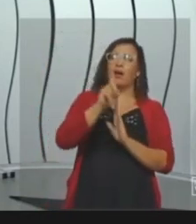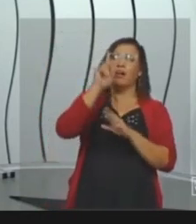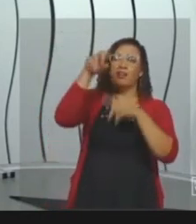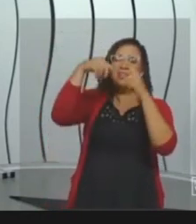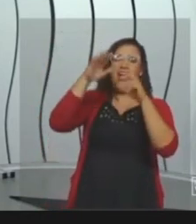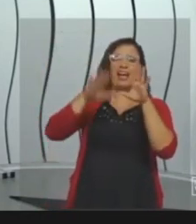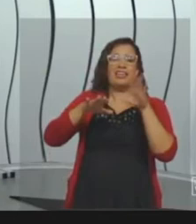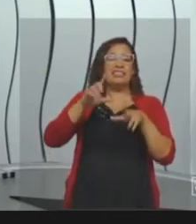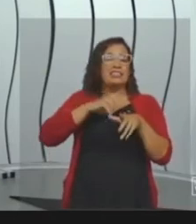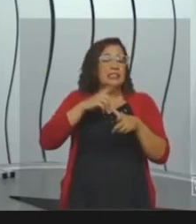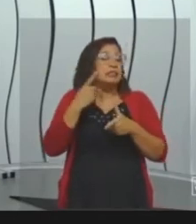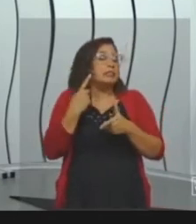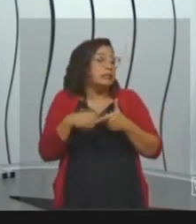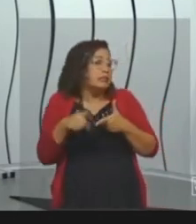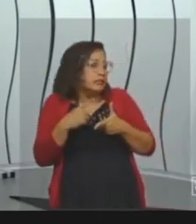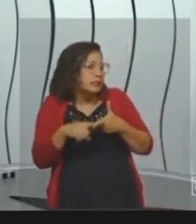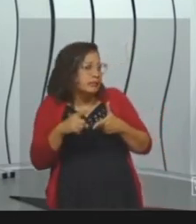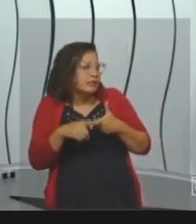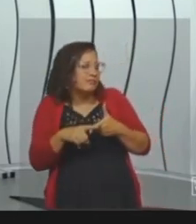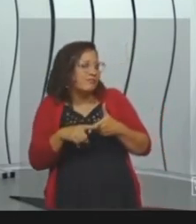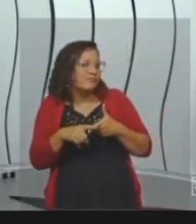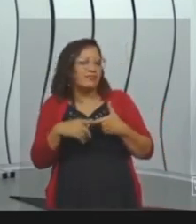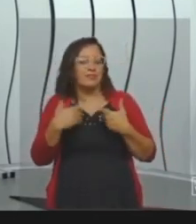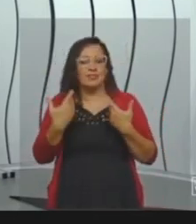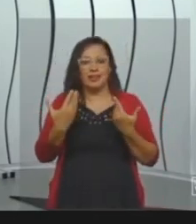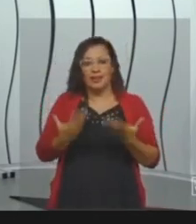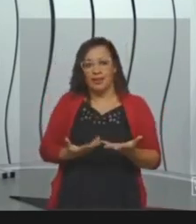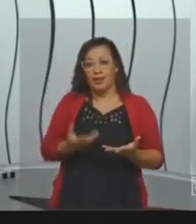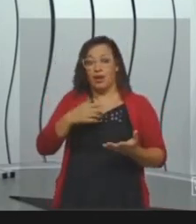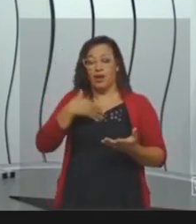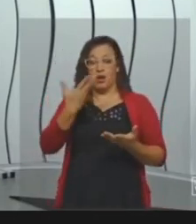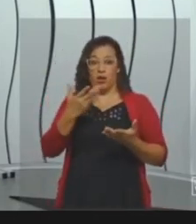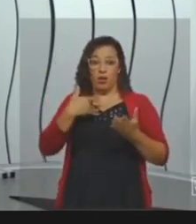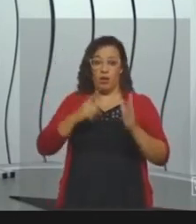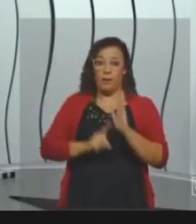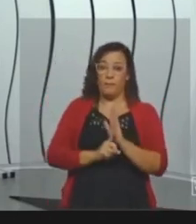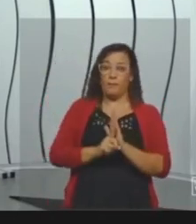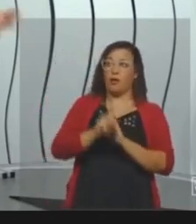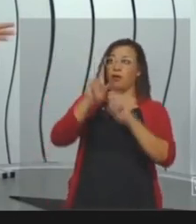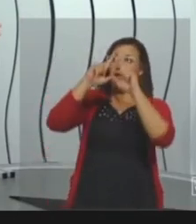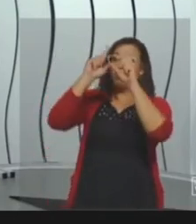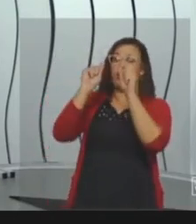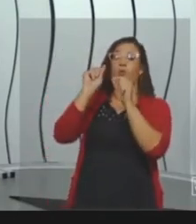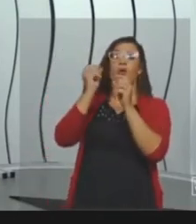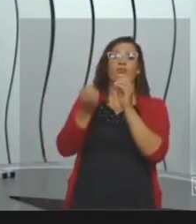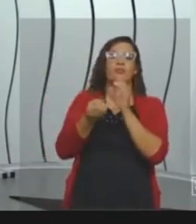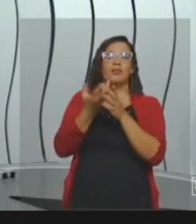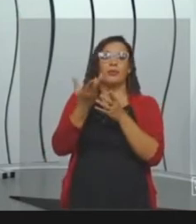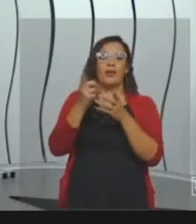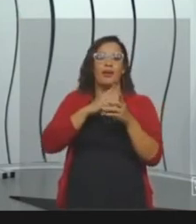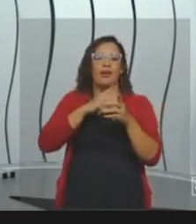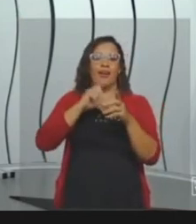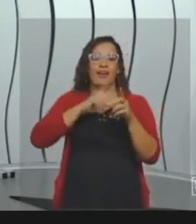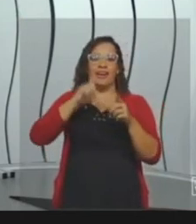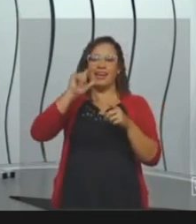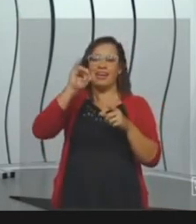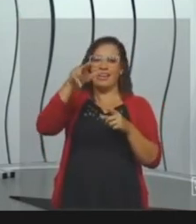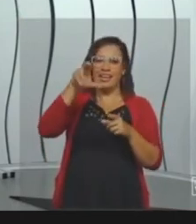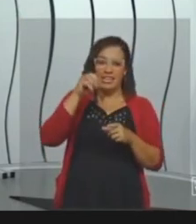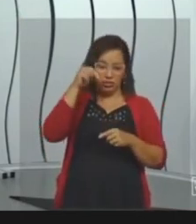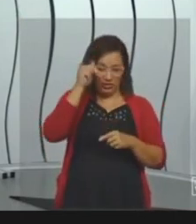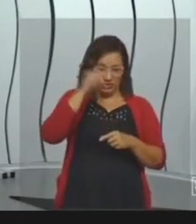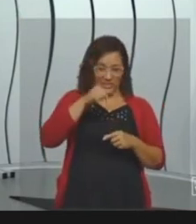um problema atrás. E no caso da ida do homem ao espaço, criou o lixo espacial. Se não bastasse termos o lixo